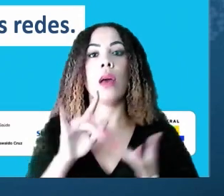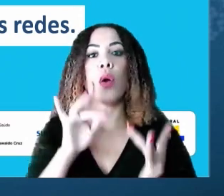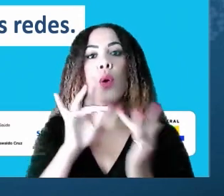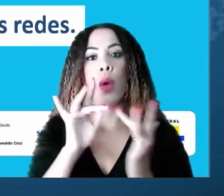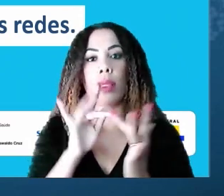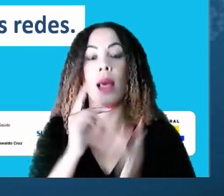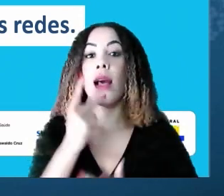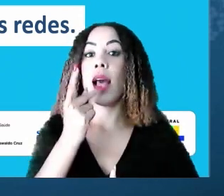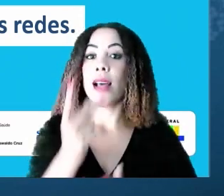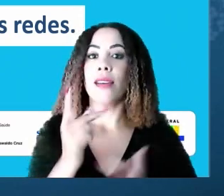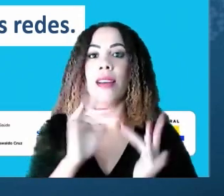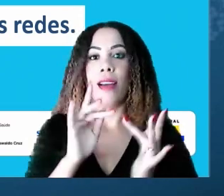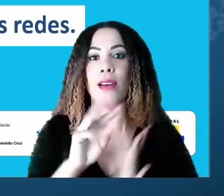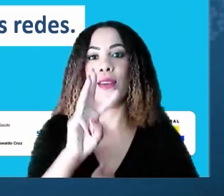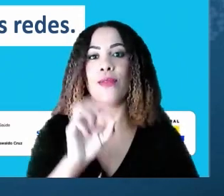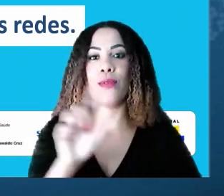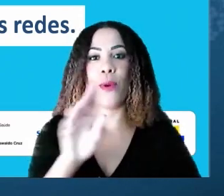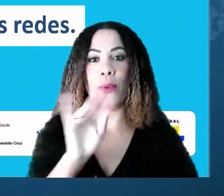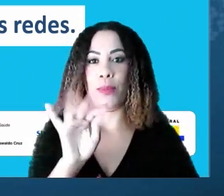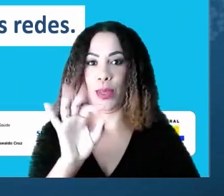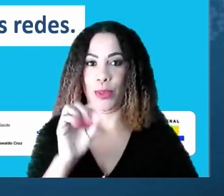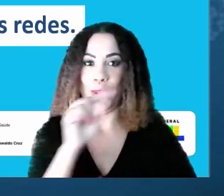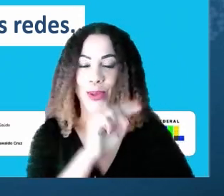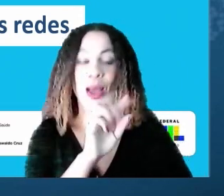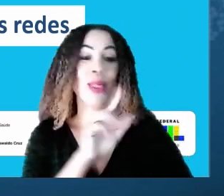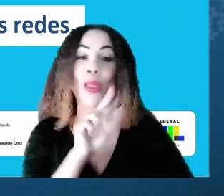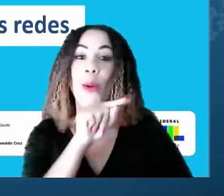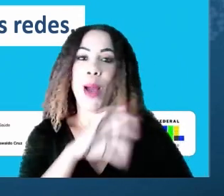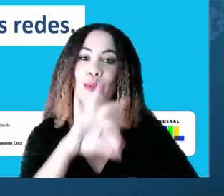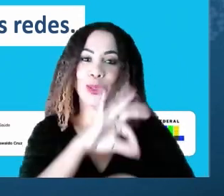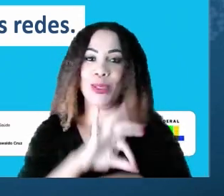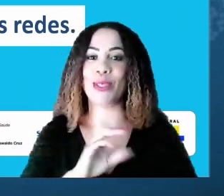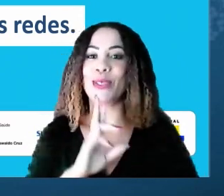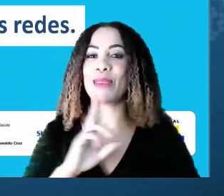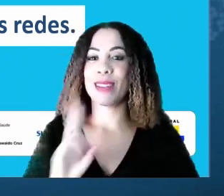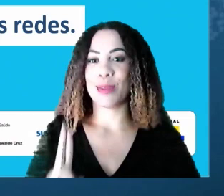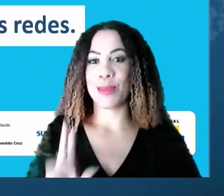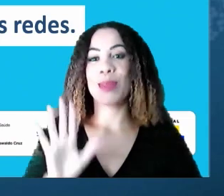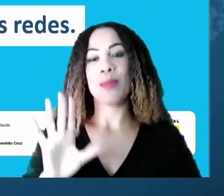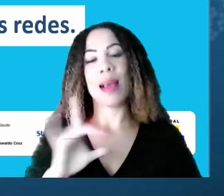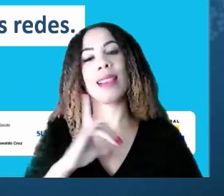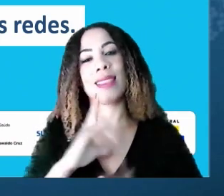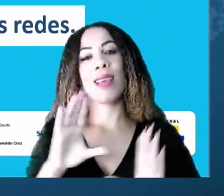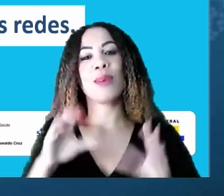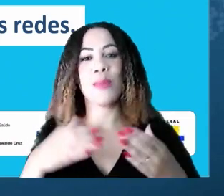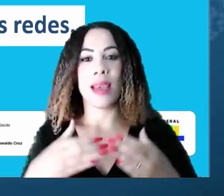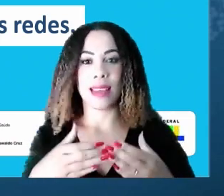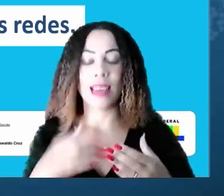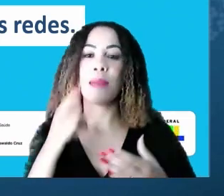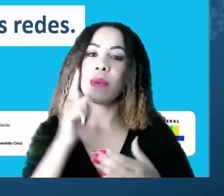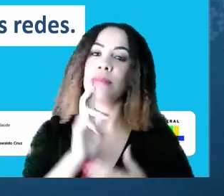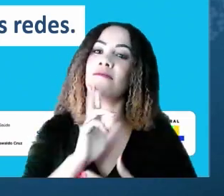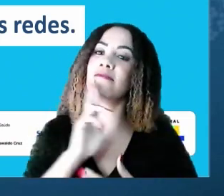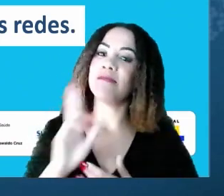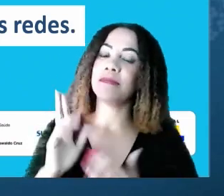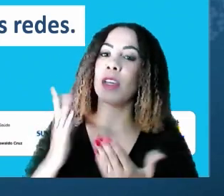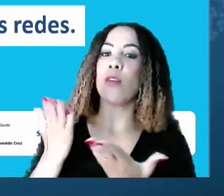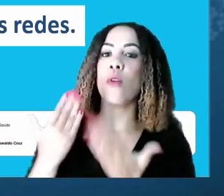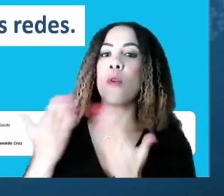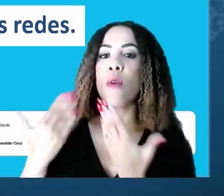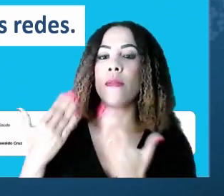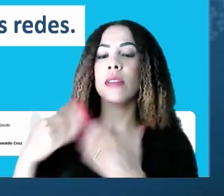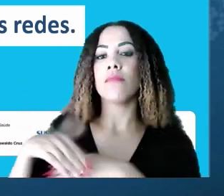quiser, não vai ser ele que vai falar, mas eu garanto que vai ter uma equipe para conversar com vocês, tirar dúvida. Então,